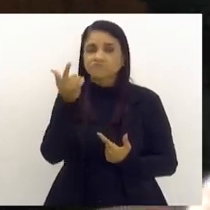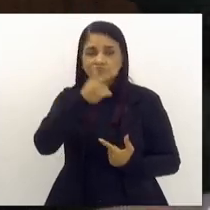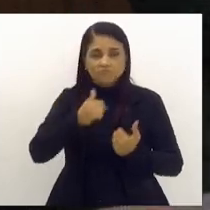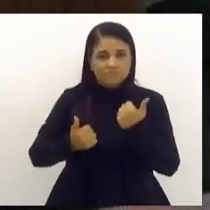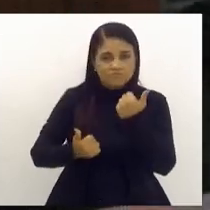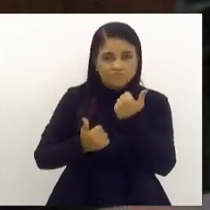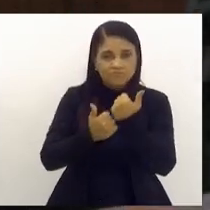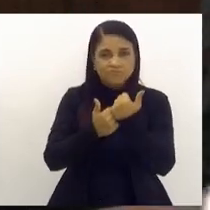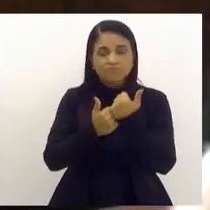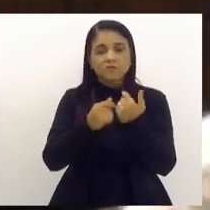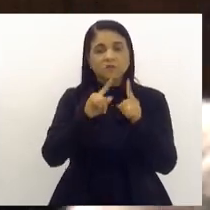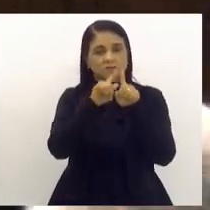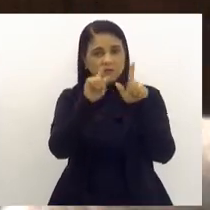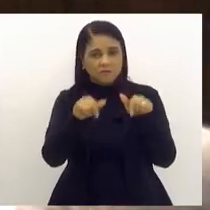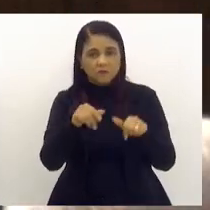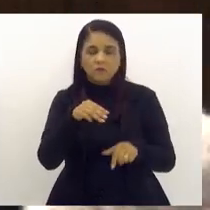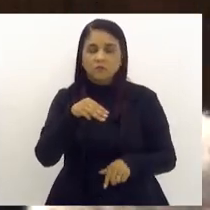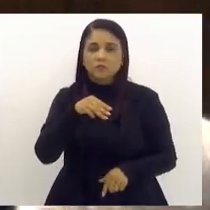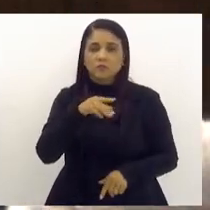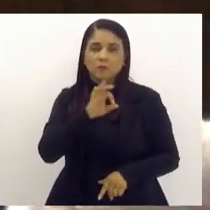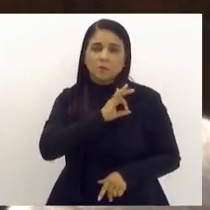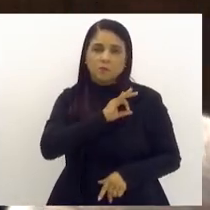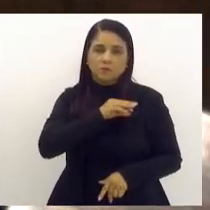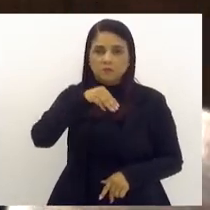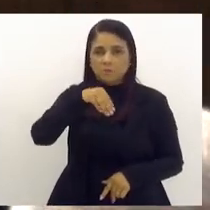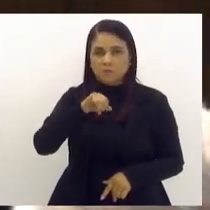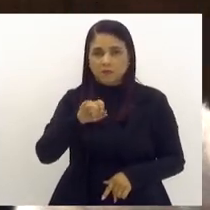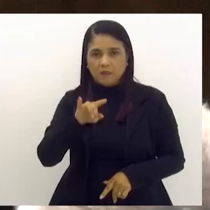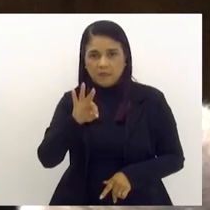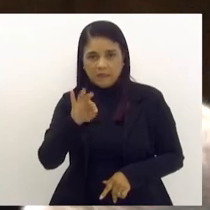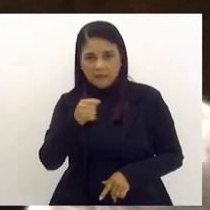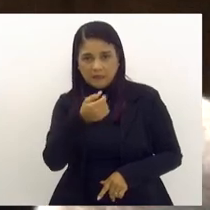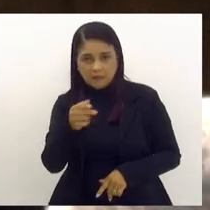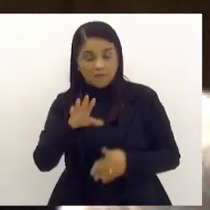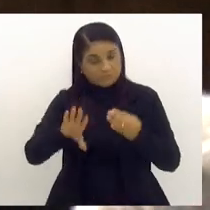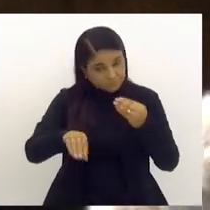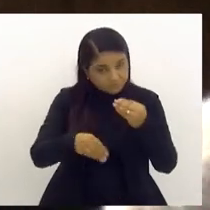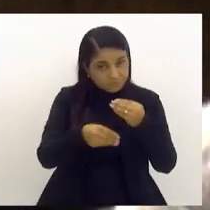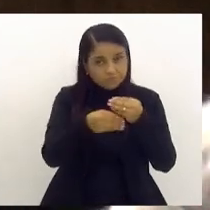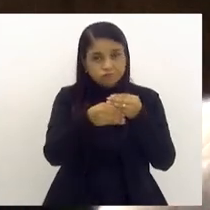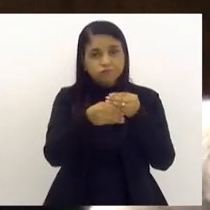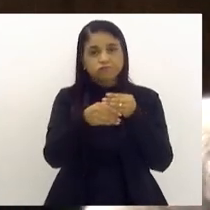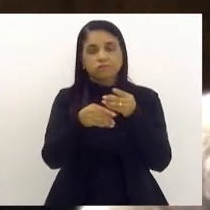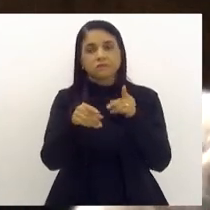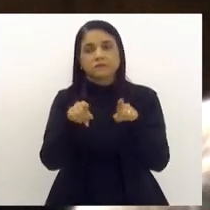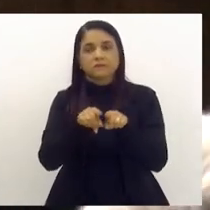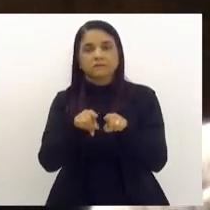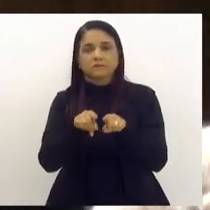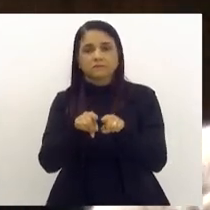pelos servidores militares, conseguimos inserir também, né,